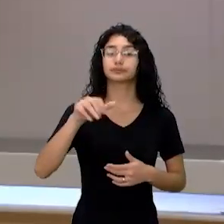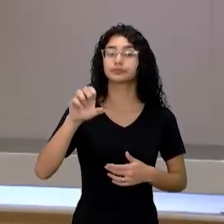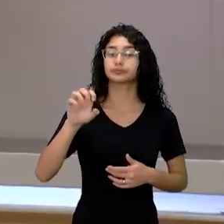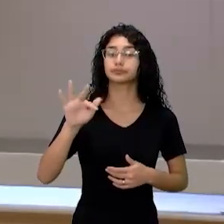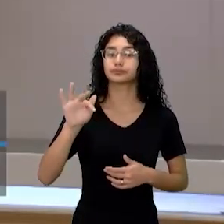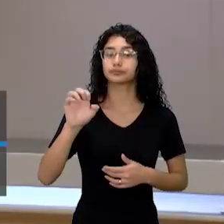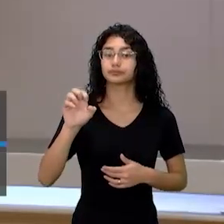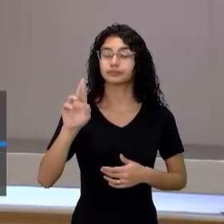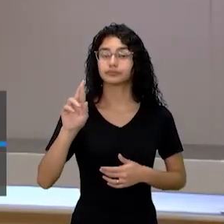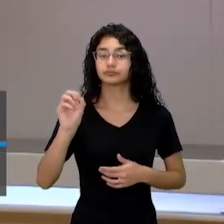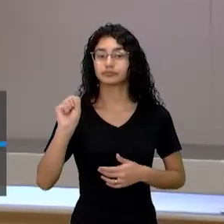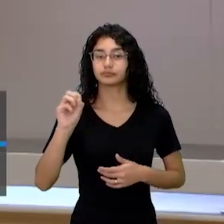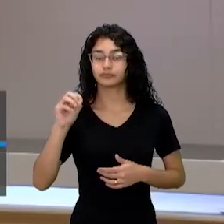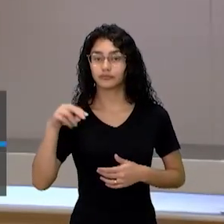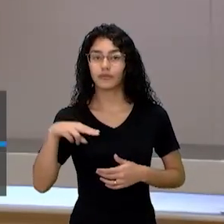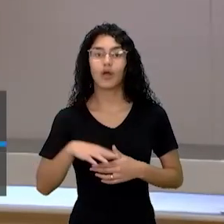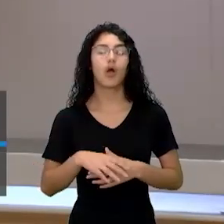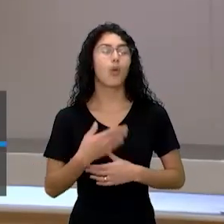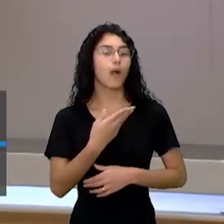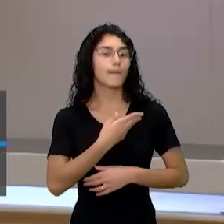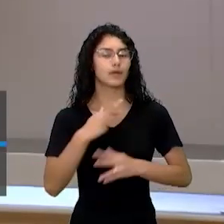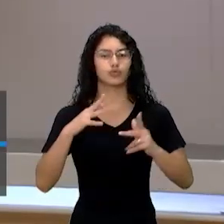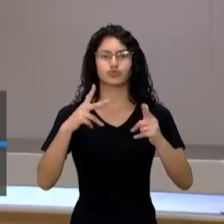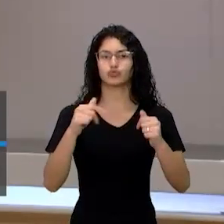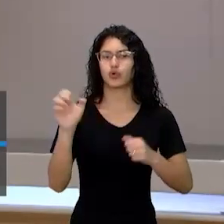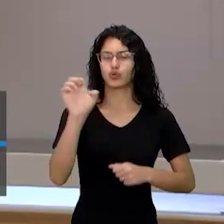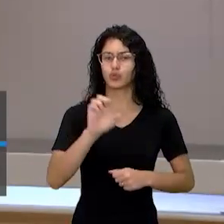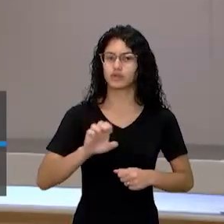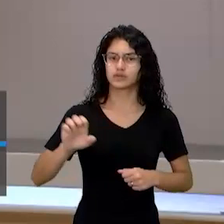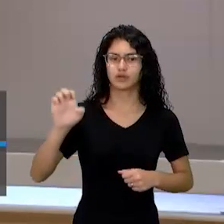dia, colegas aí de todo o estado.